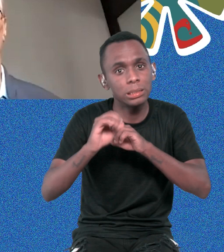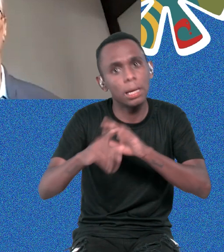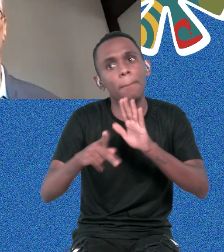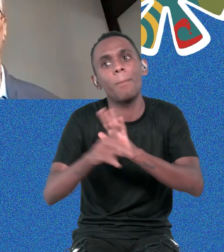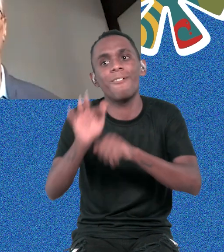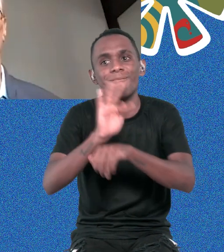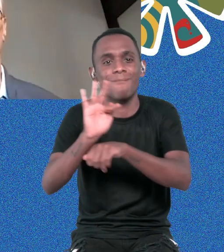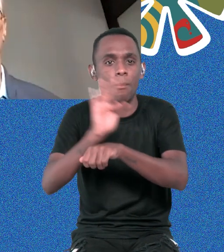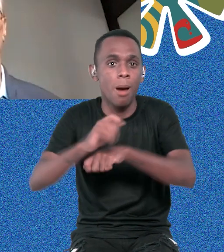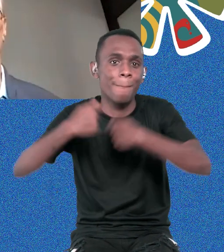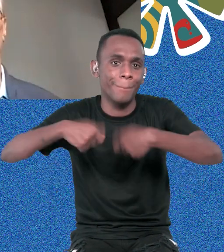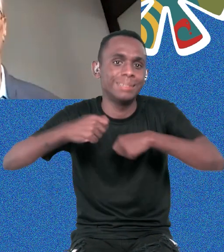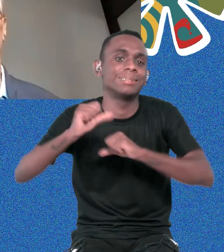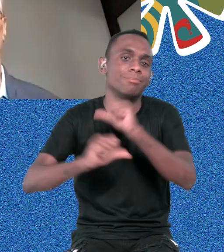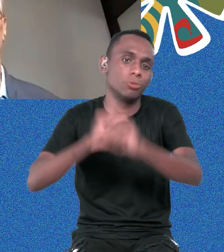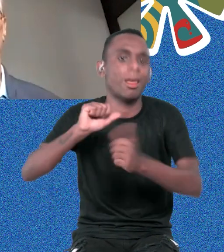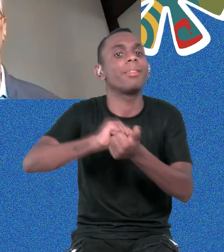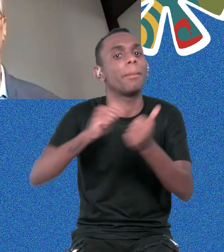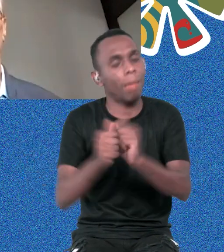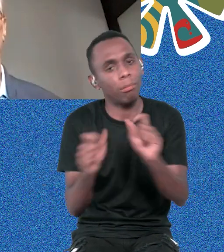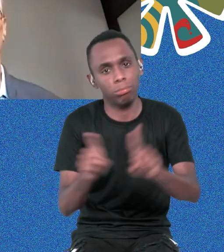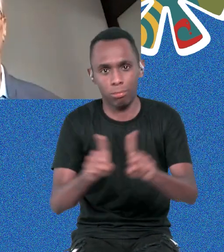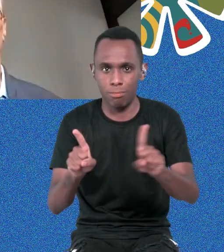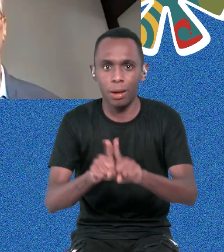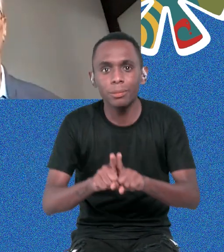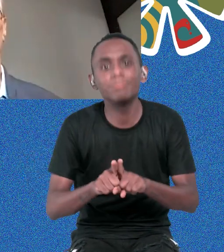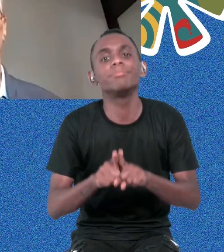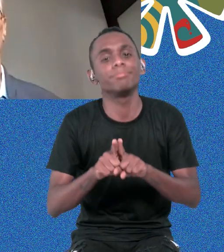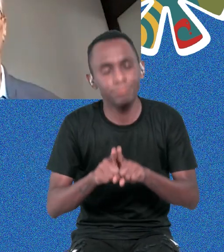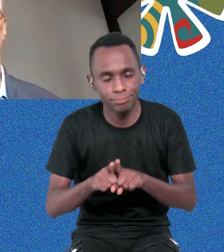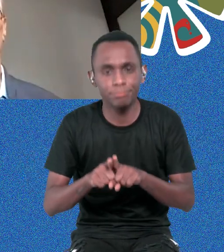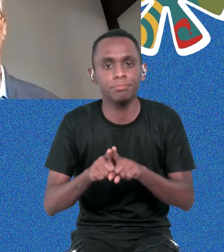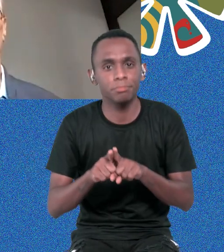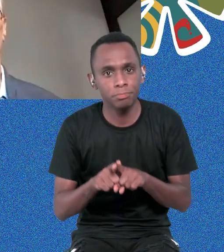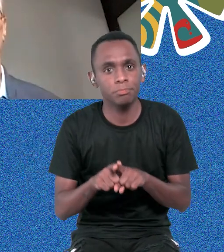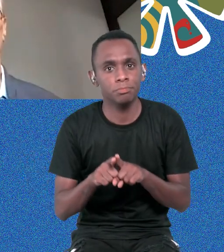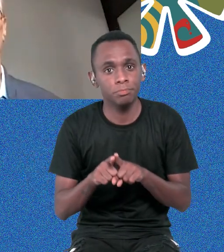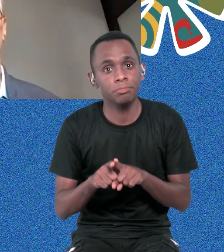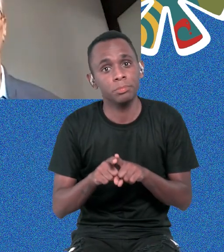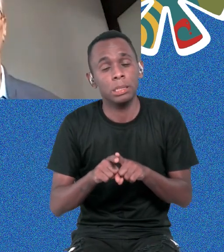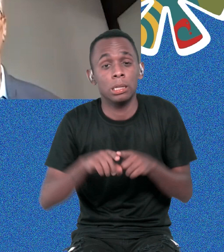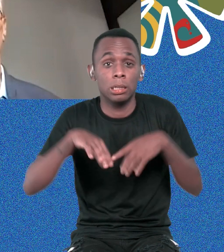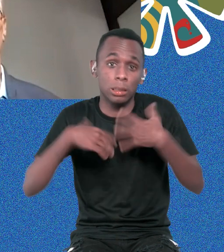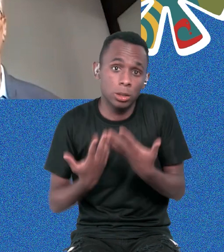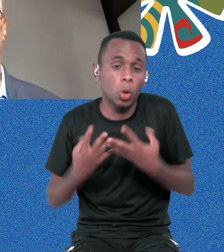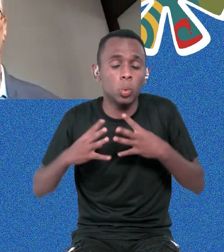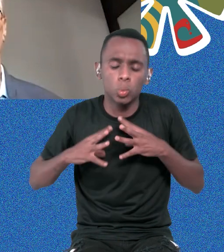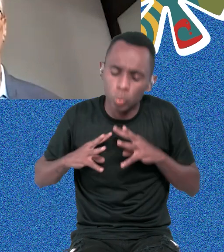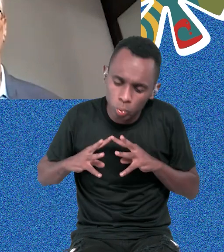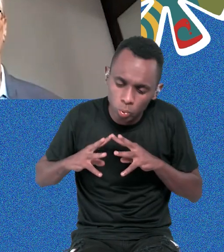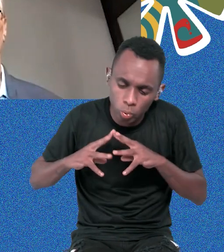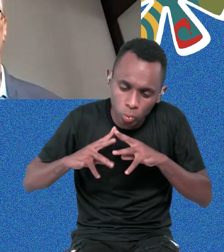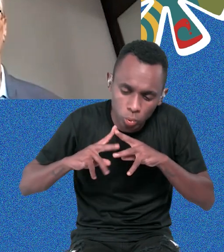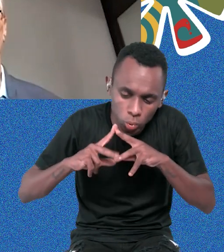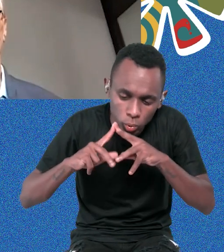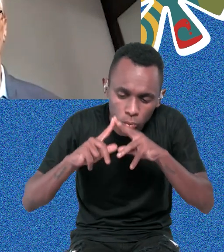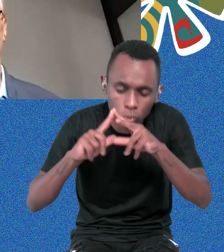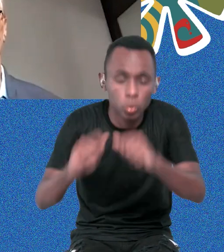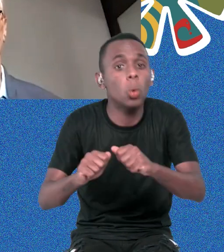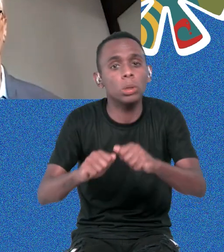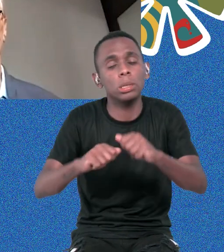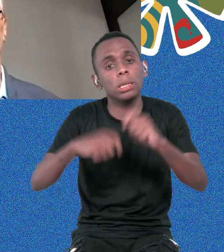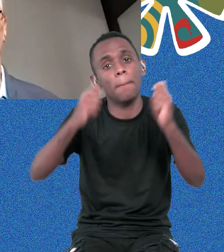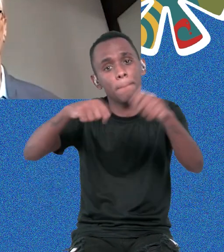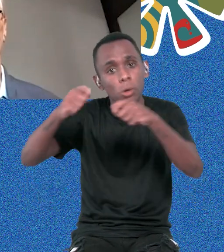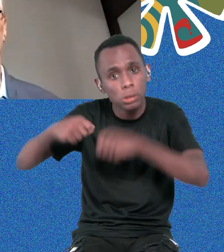educativos formais também têm que se adaptar a essa lógica. Ou seja, todo o arcabouço